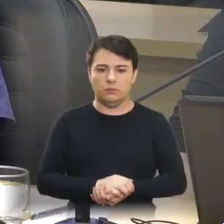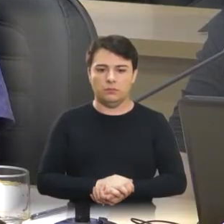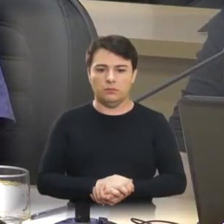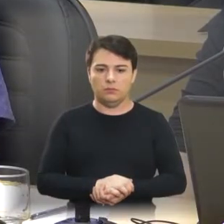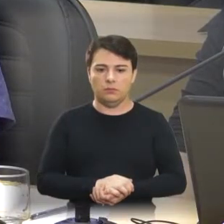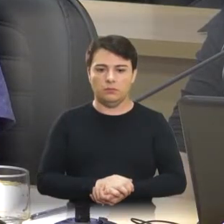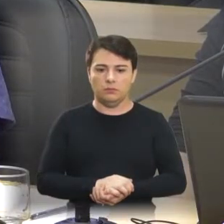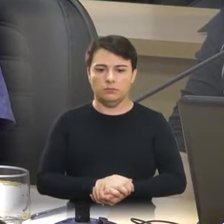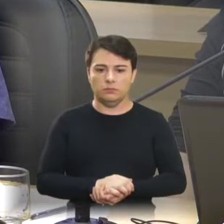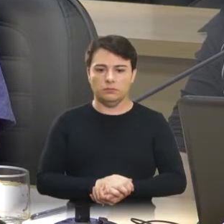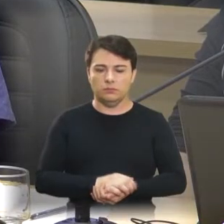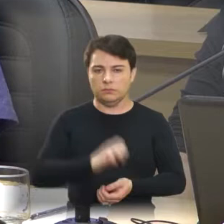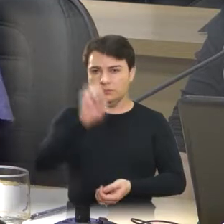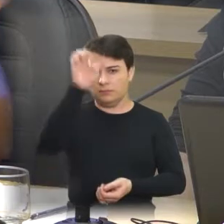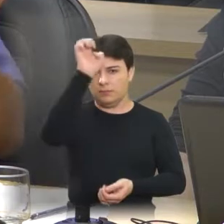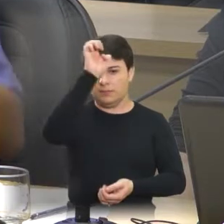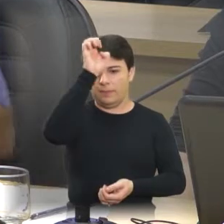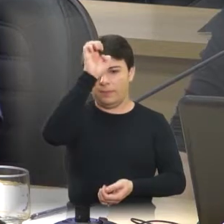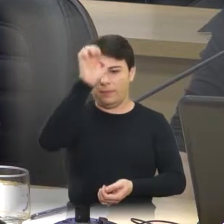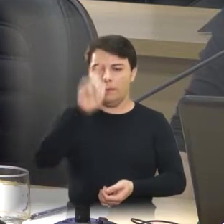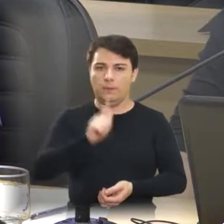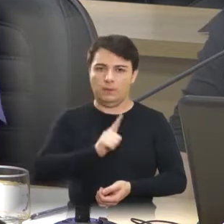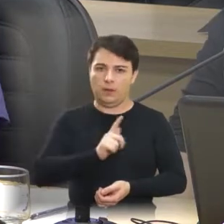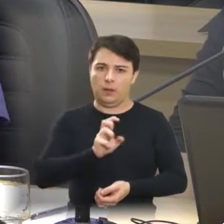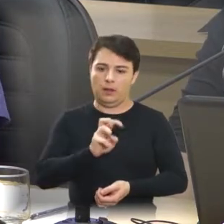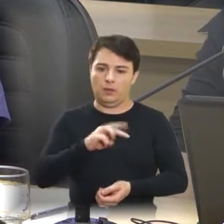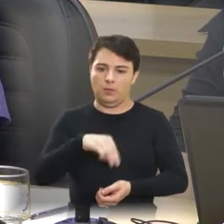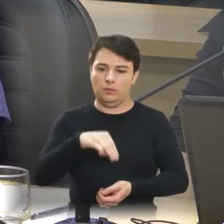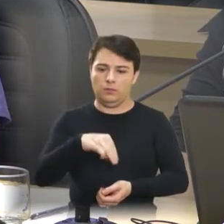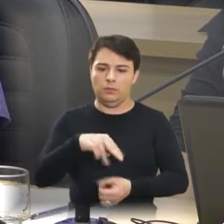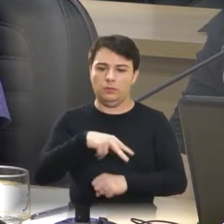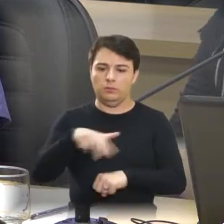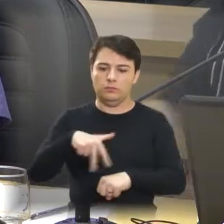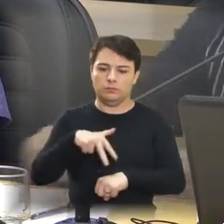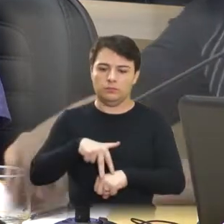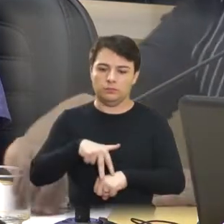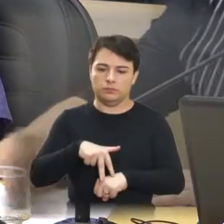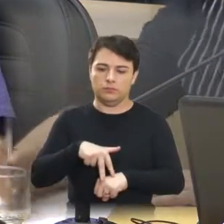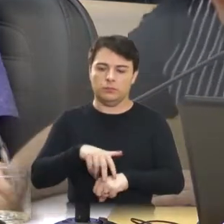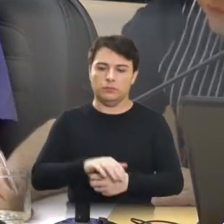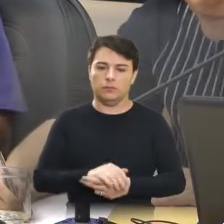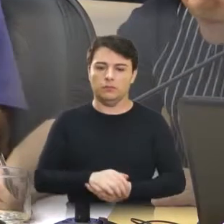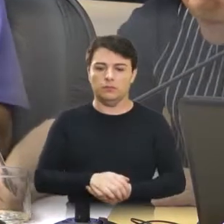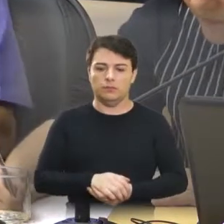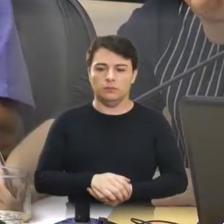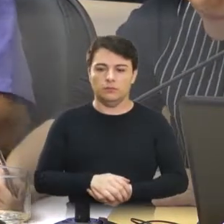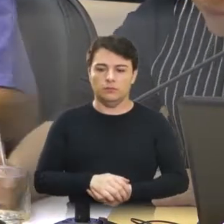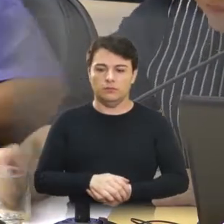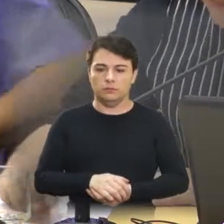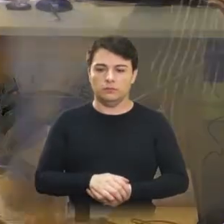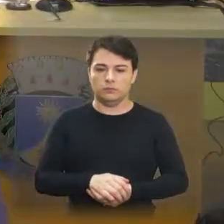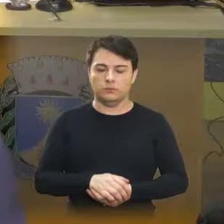Vereador Leixo Jack, se inscreve? Você tem 5 minutos. Por favor, pode usar o...